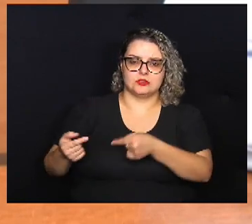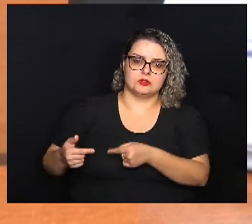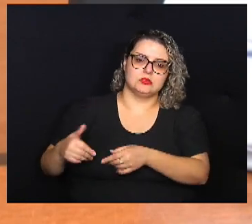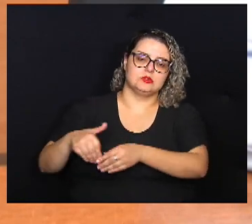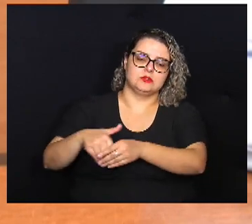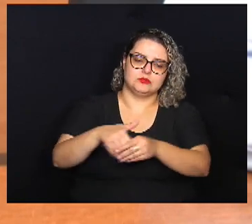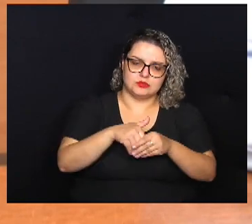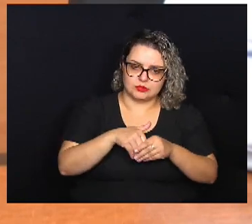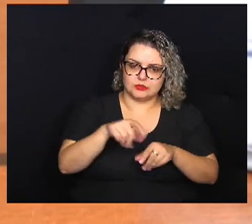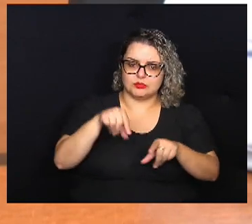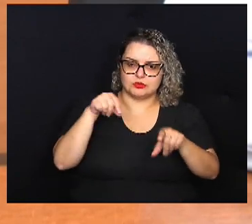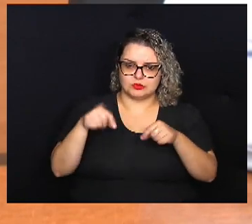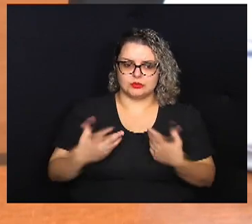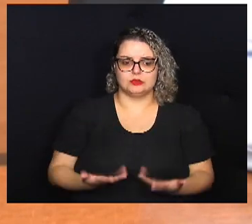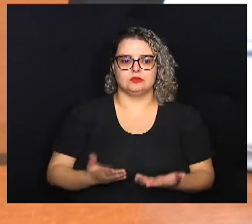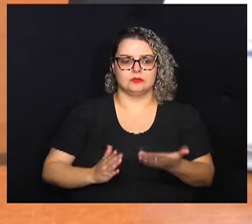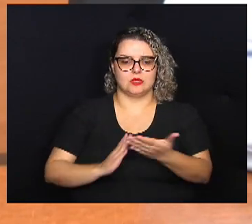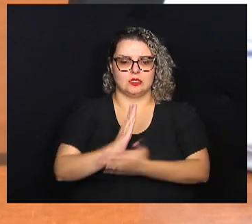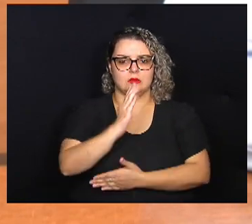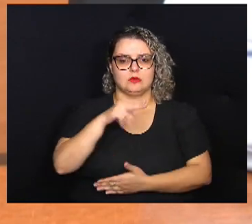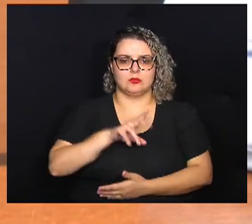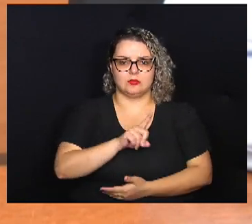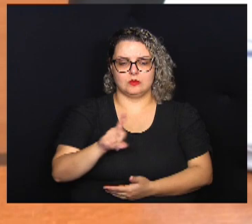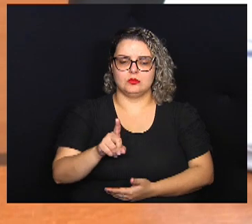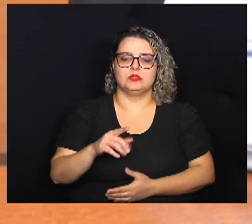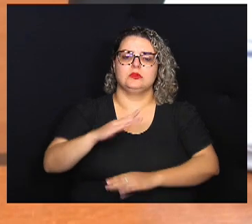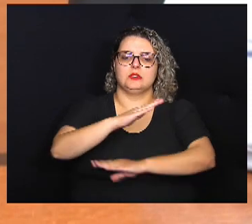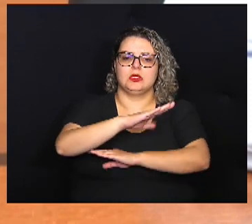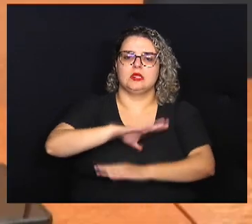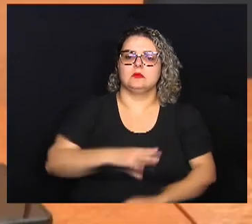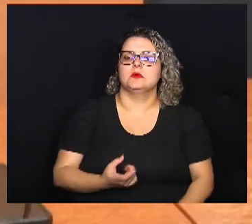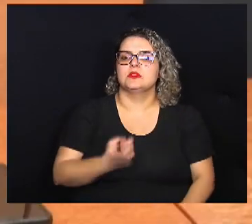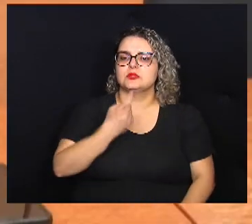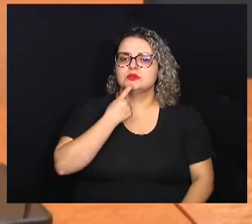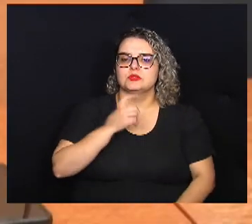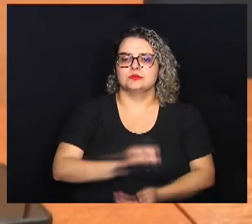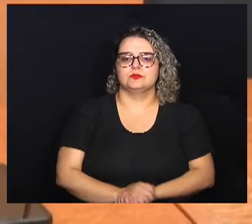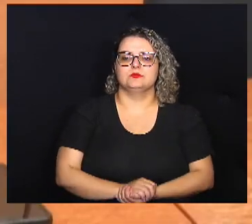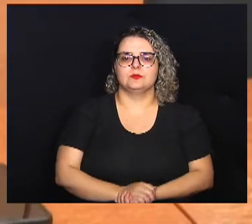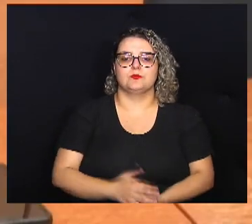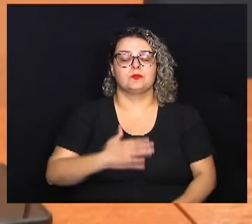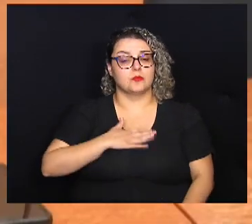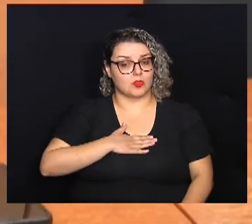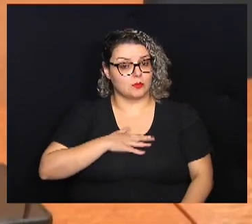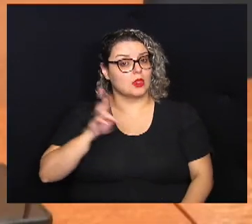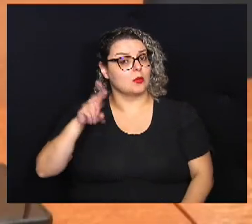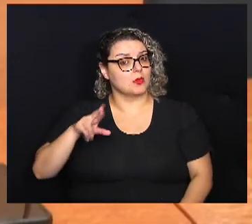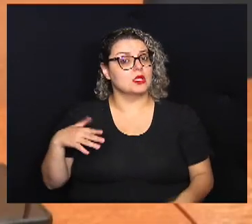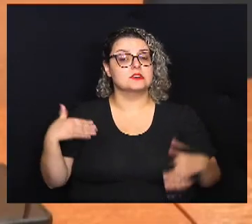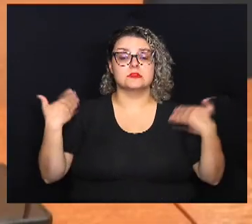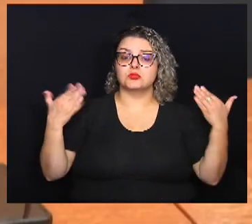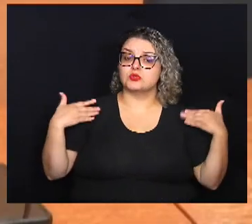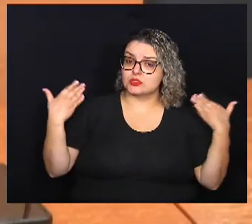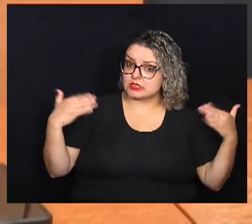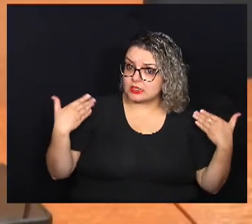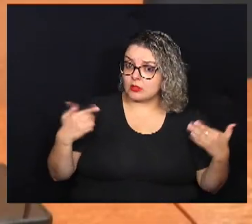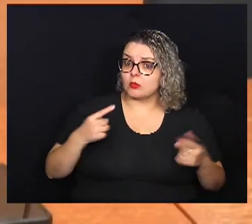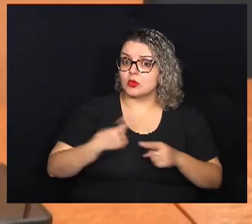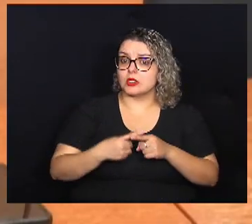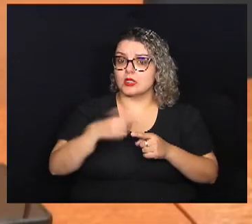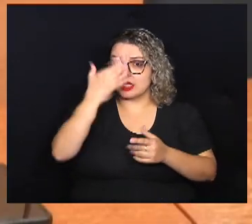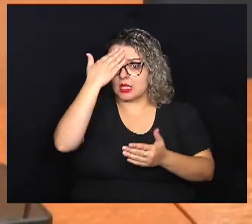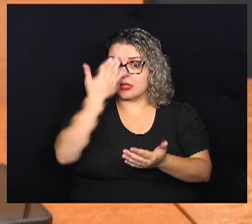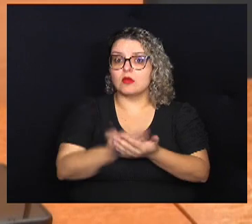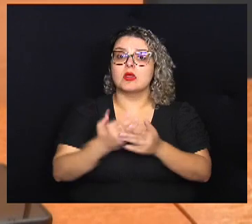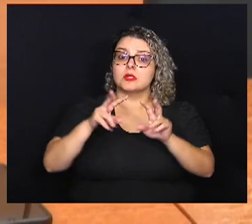votação para aprovação na Câmara Municipal de Campinas. Para mim é motivo de muita alegria, pois eu acredito nesse